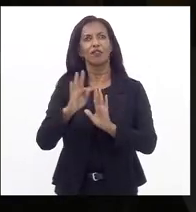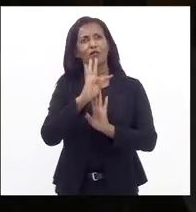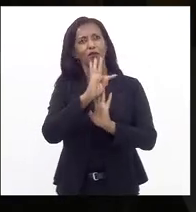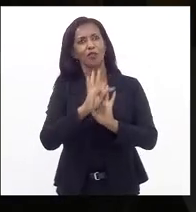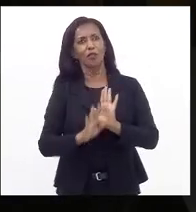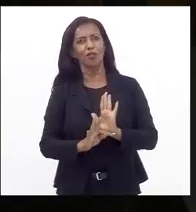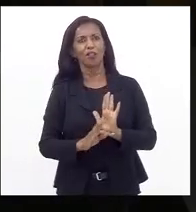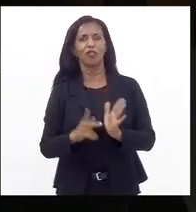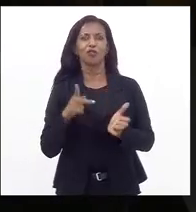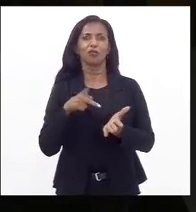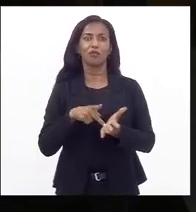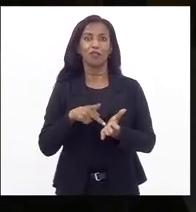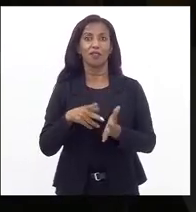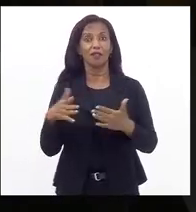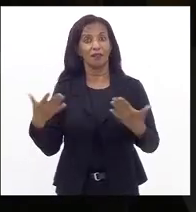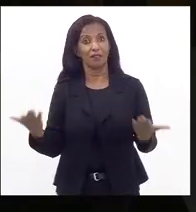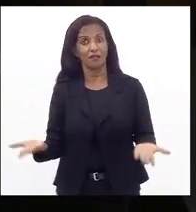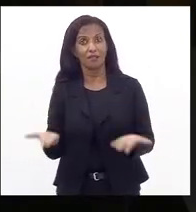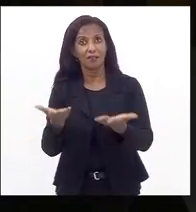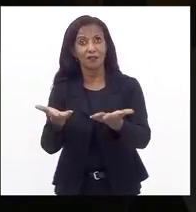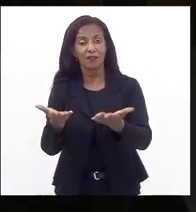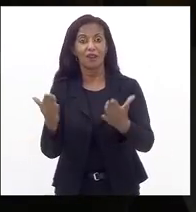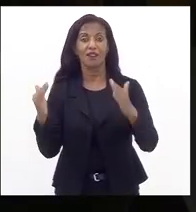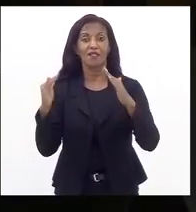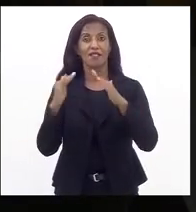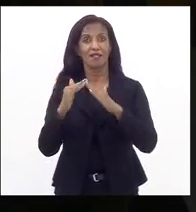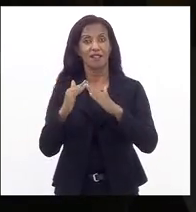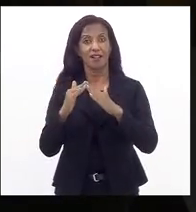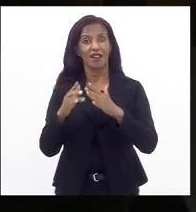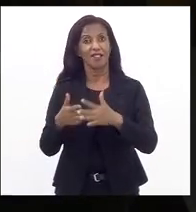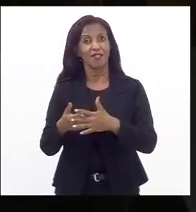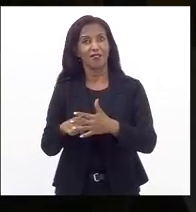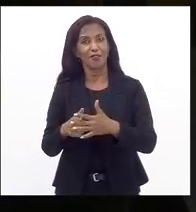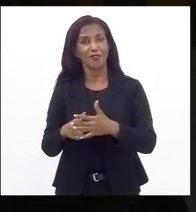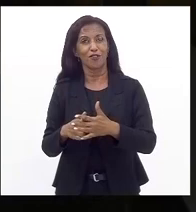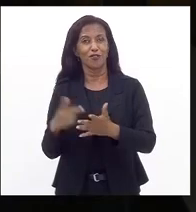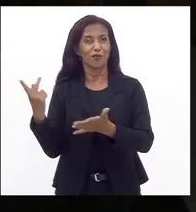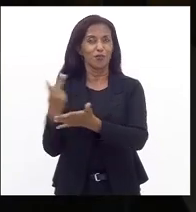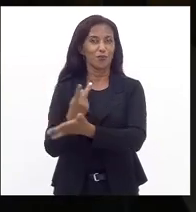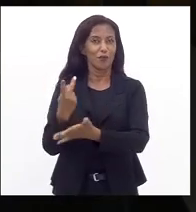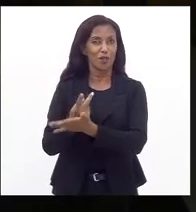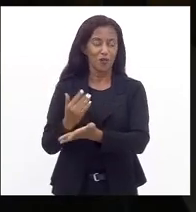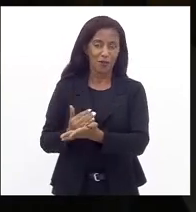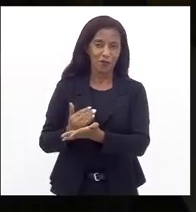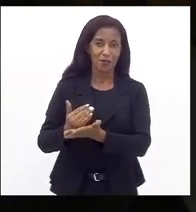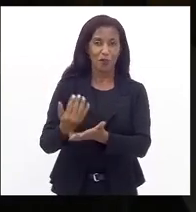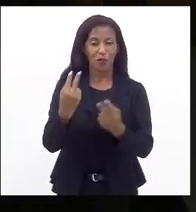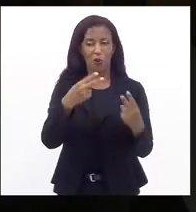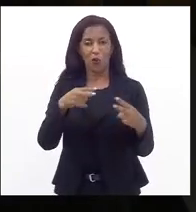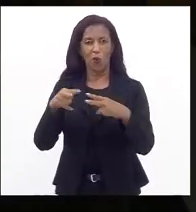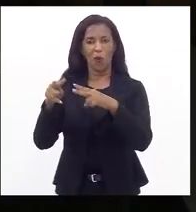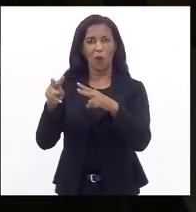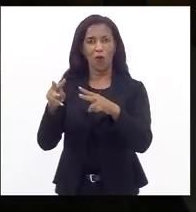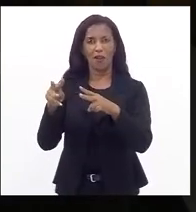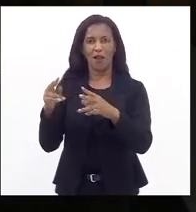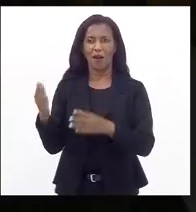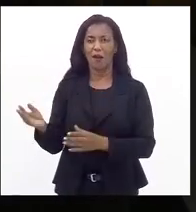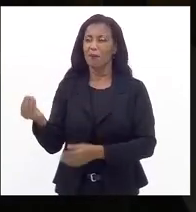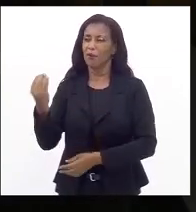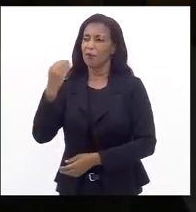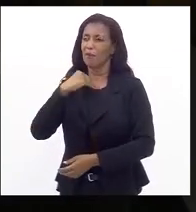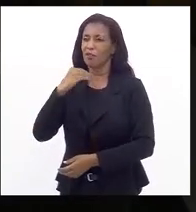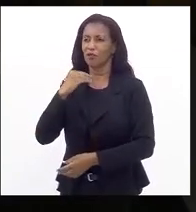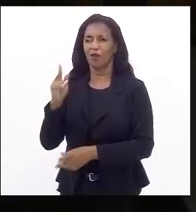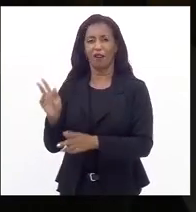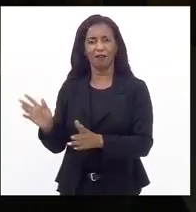original e aí sim essa casa vai corrigir um erro histórico e vai começar a olhar para ela parcela mais fraca